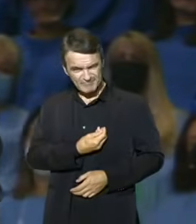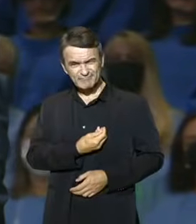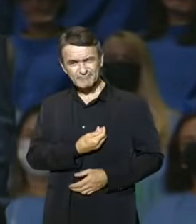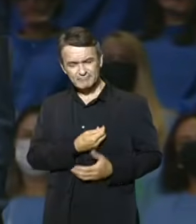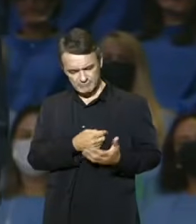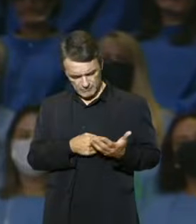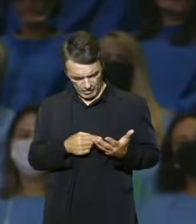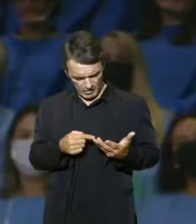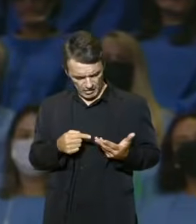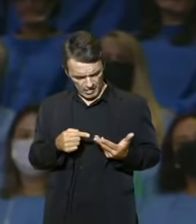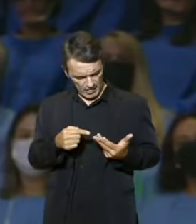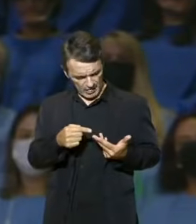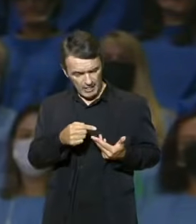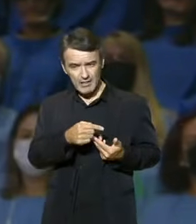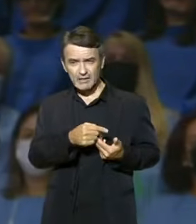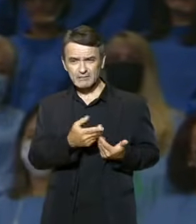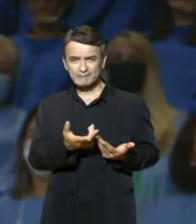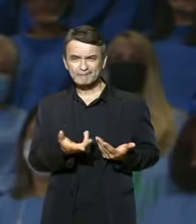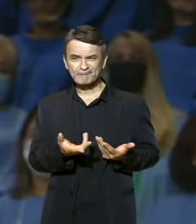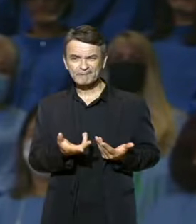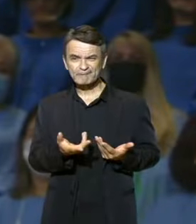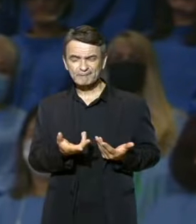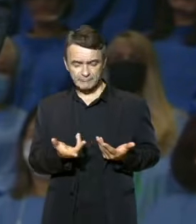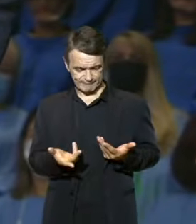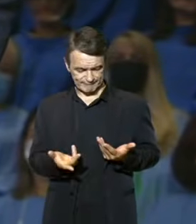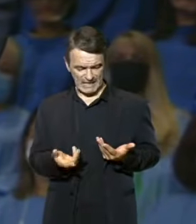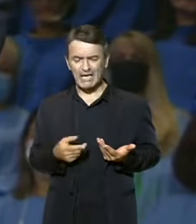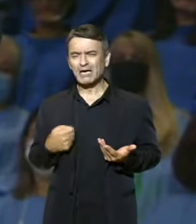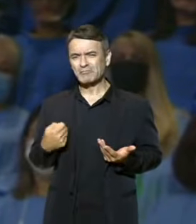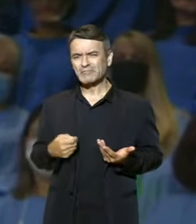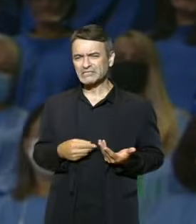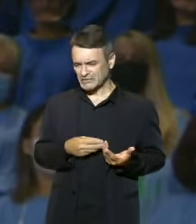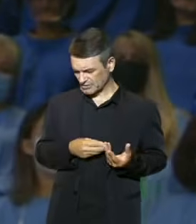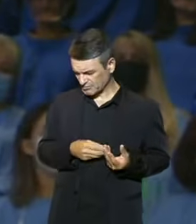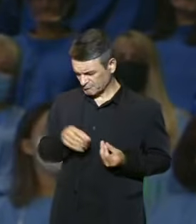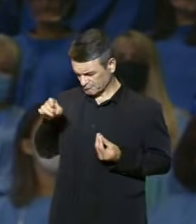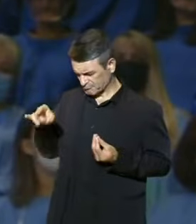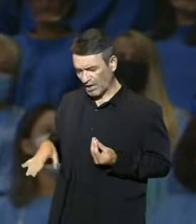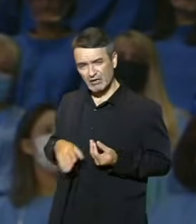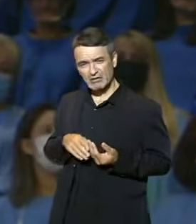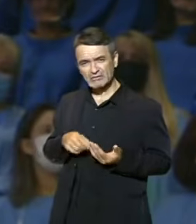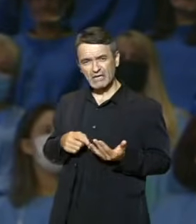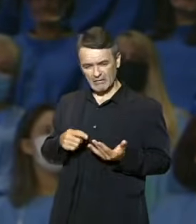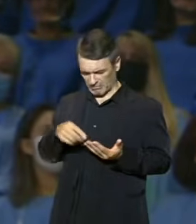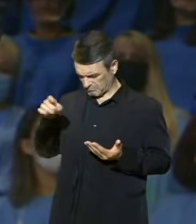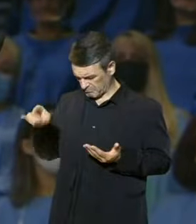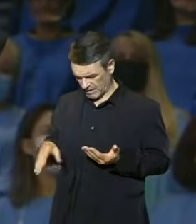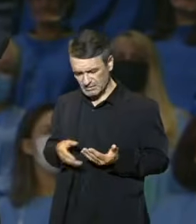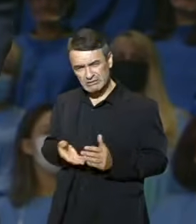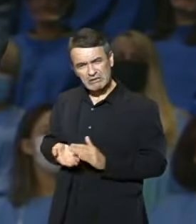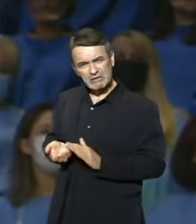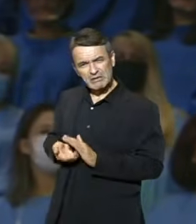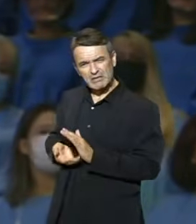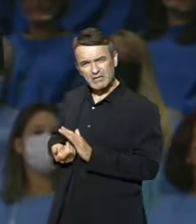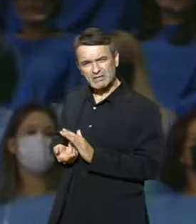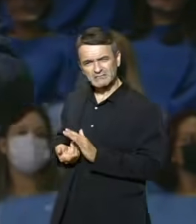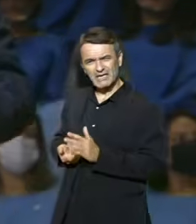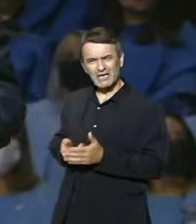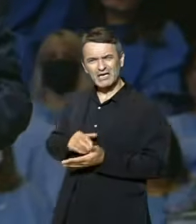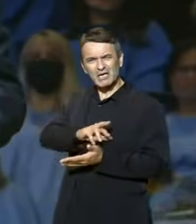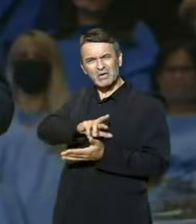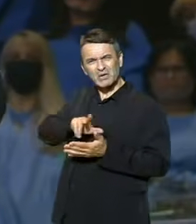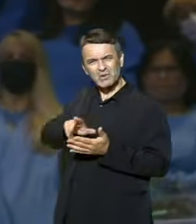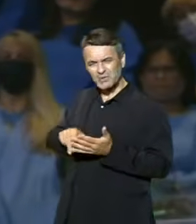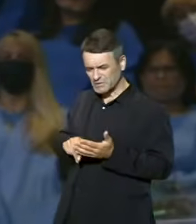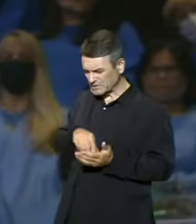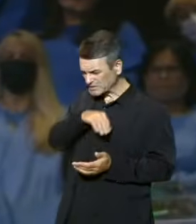tome decisão hoje de sepultar a nossa carne, sepultar a vida do